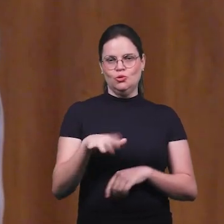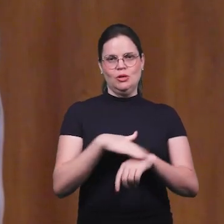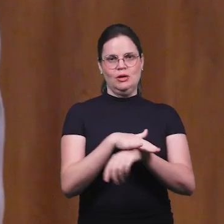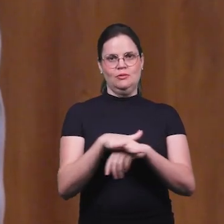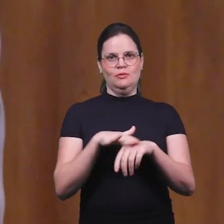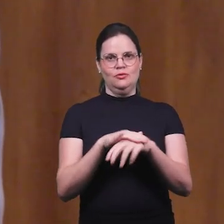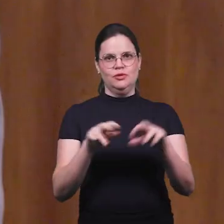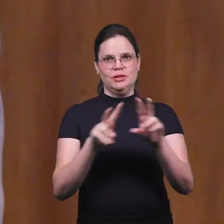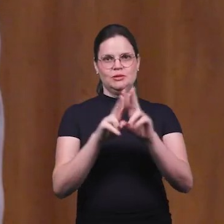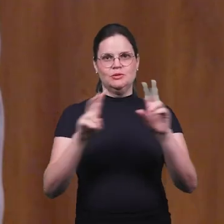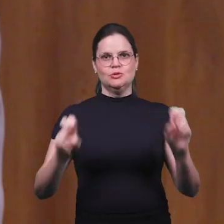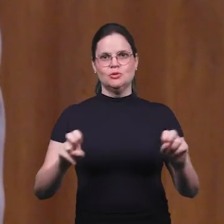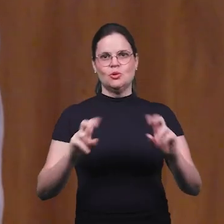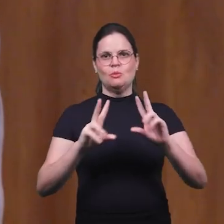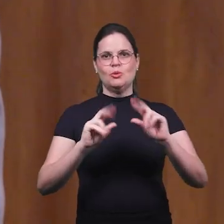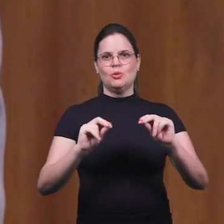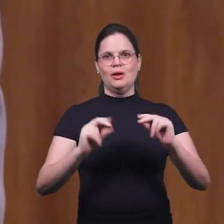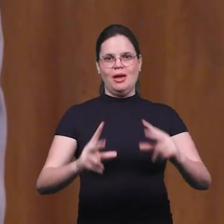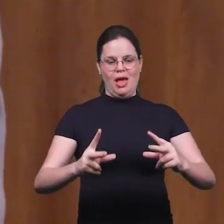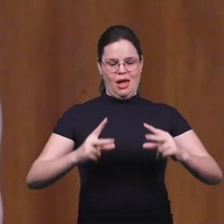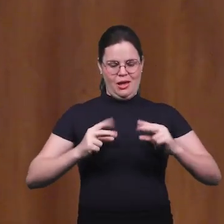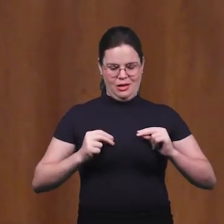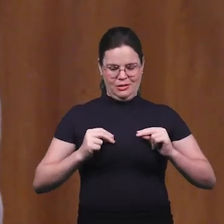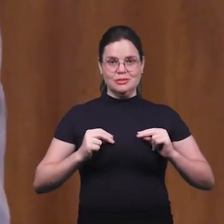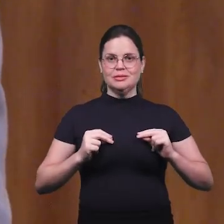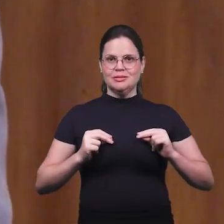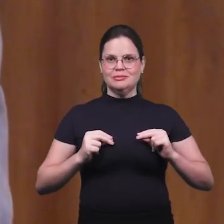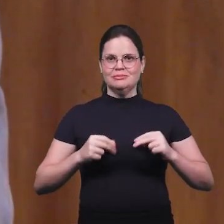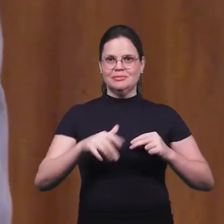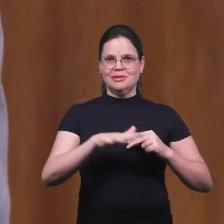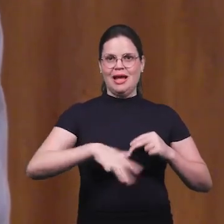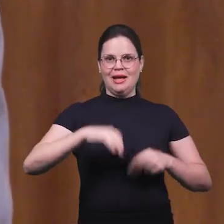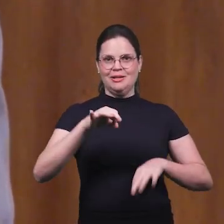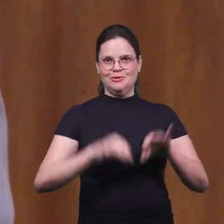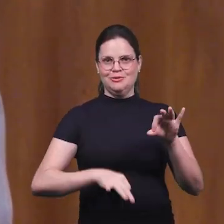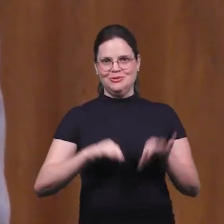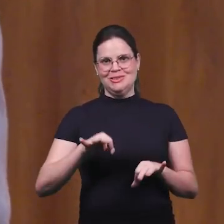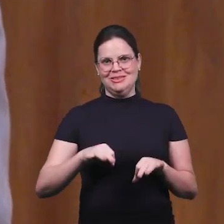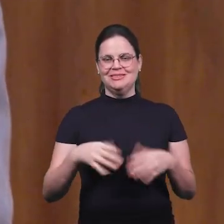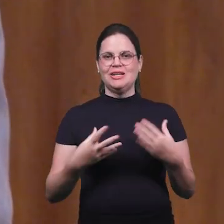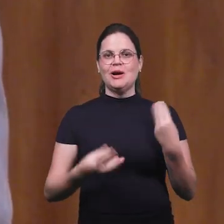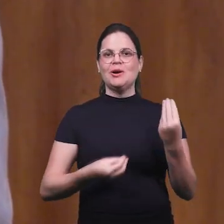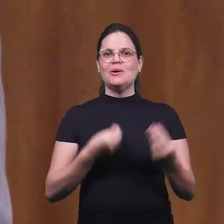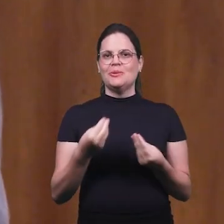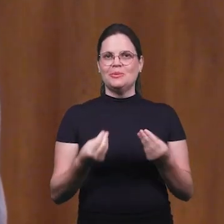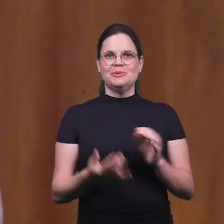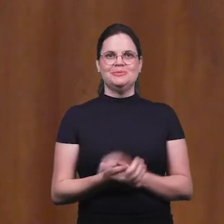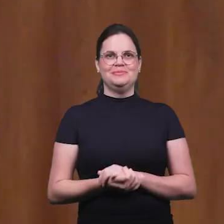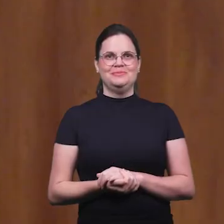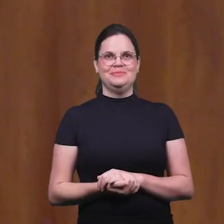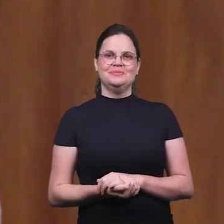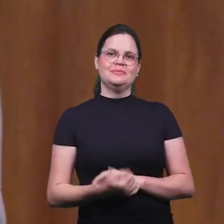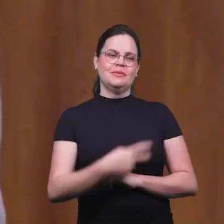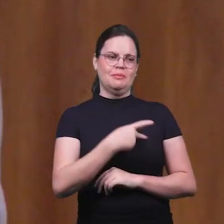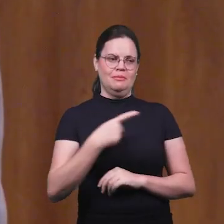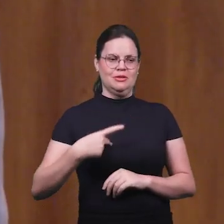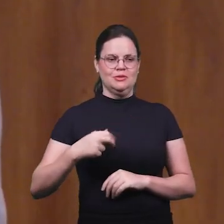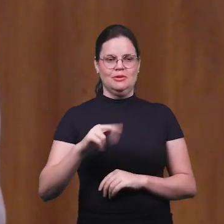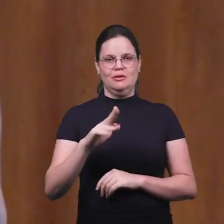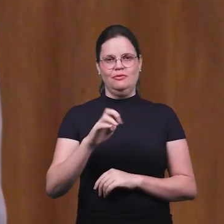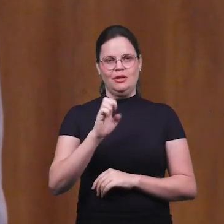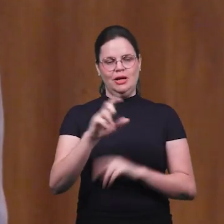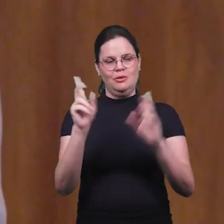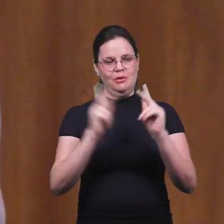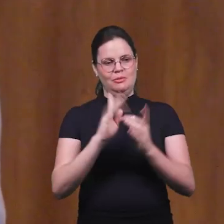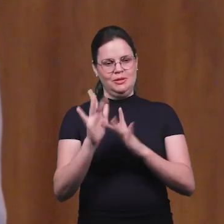a respeito dessa transmissão da herança no aspecto jurídico com o doutor Rafael Bolt. É isso aí. Amém. Pastor Rafael, a paz do Senhor, seja